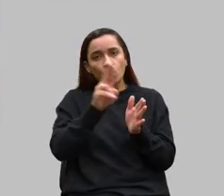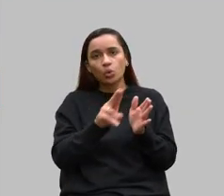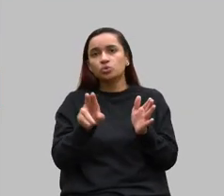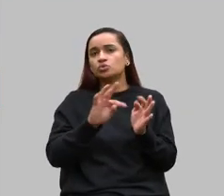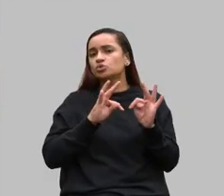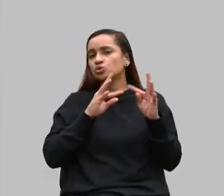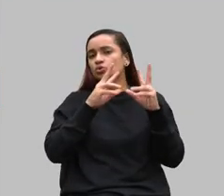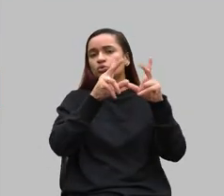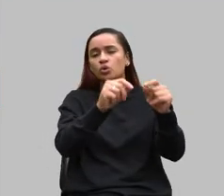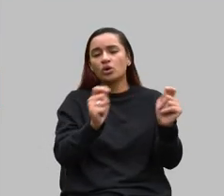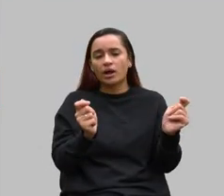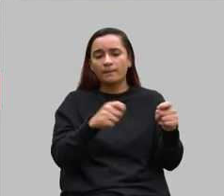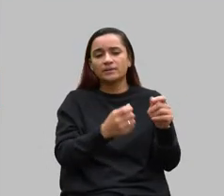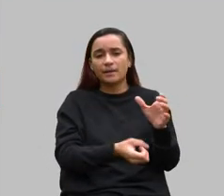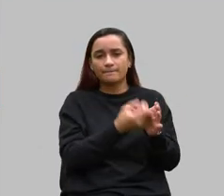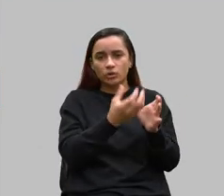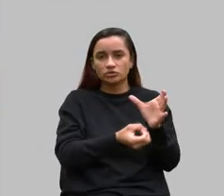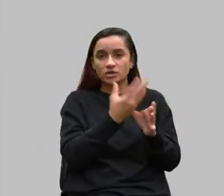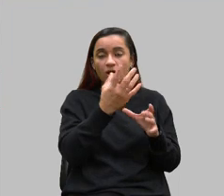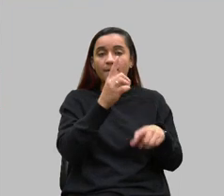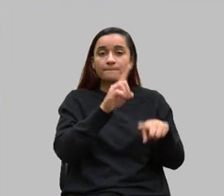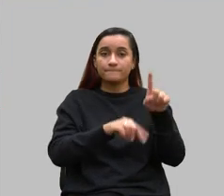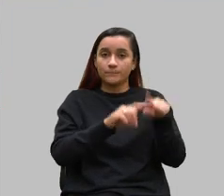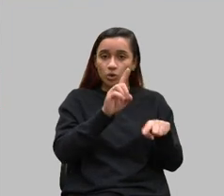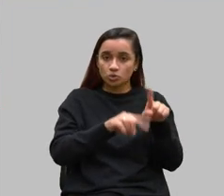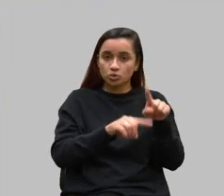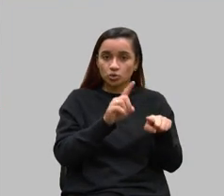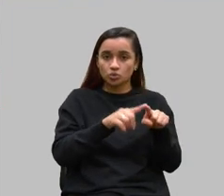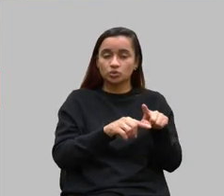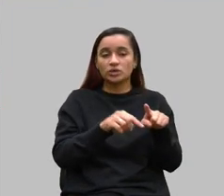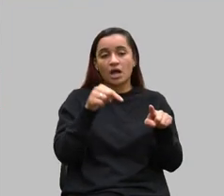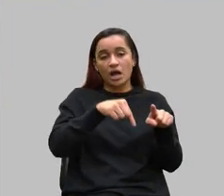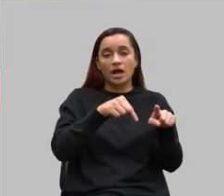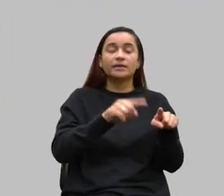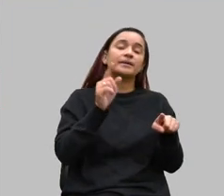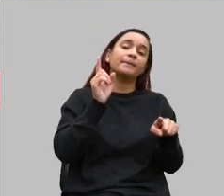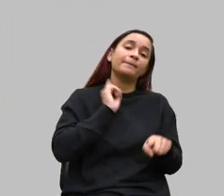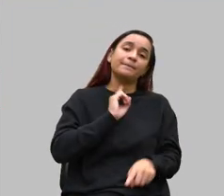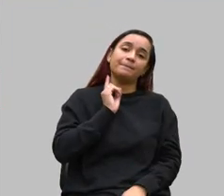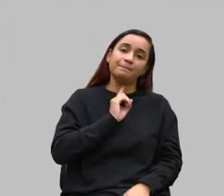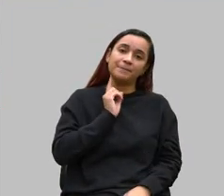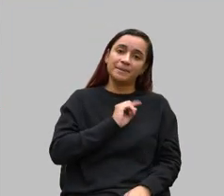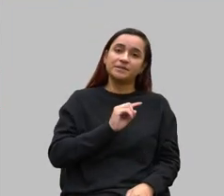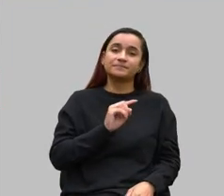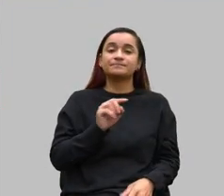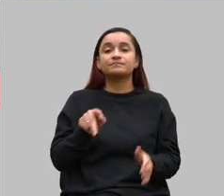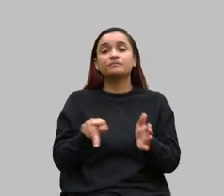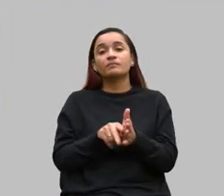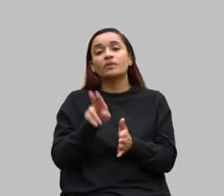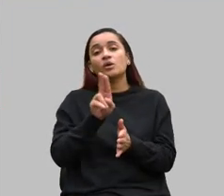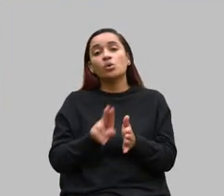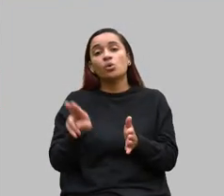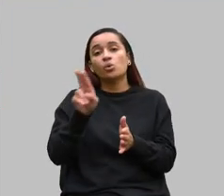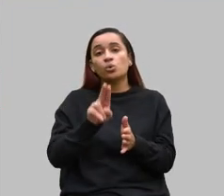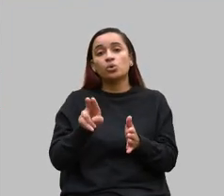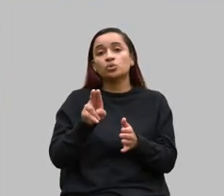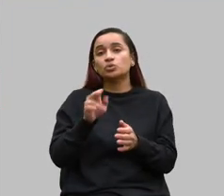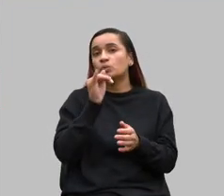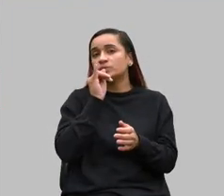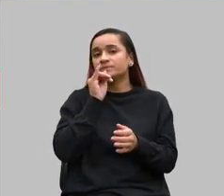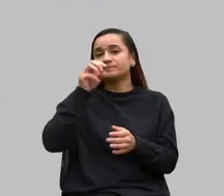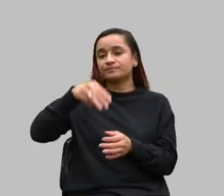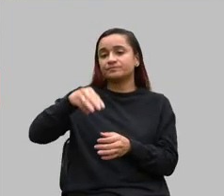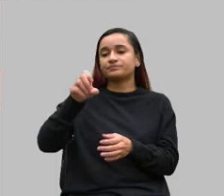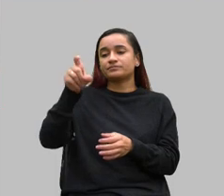cadeia produtiva de produtos de Minas Gerais tanto para o uso doméstico Nacional como para